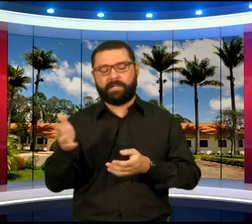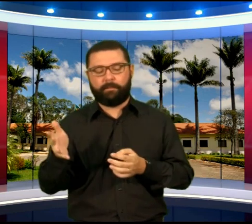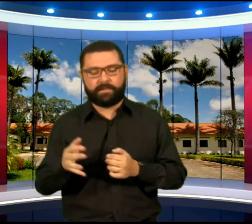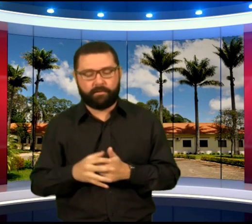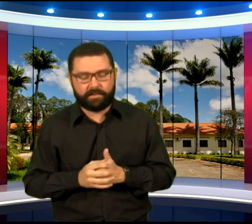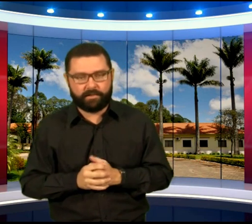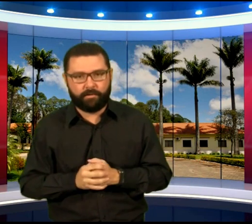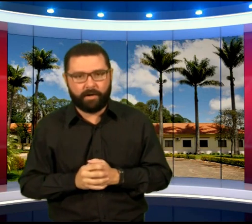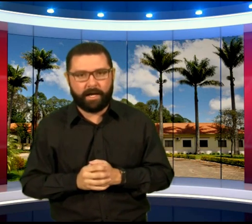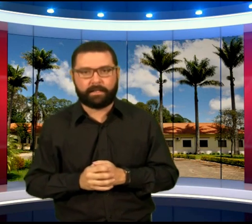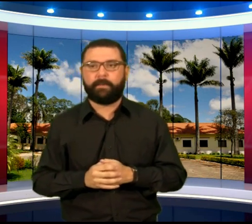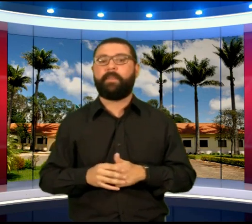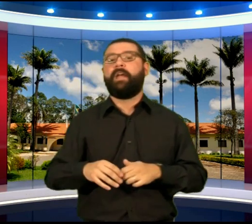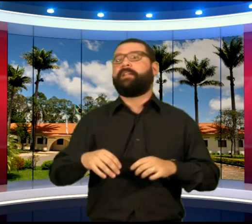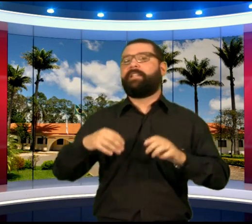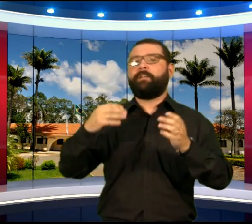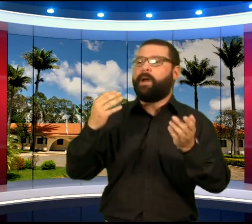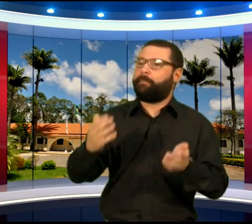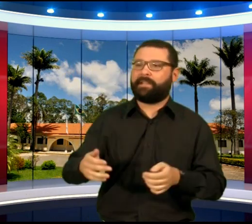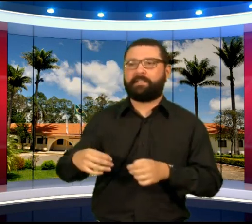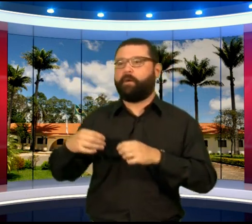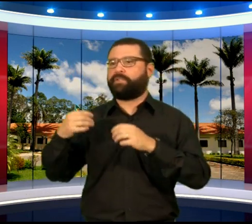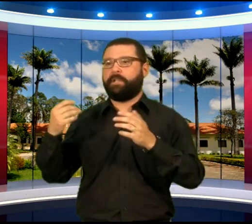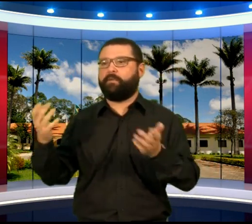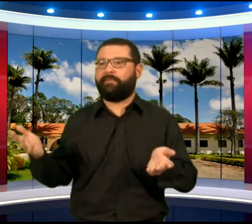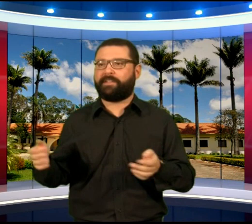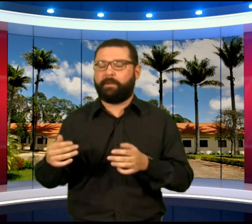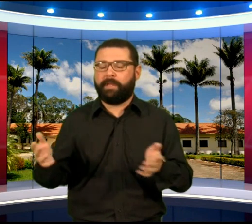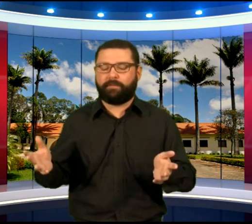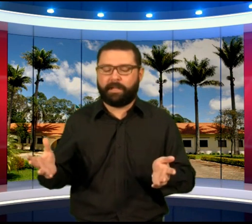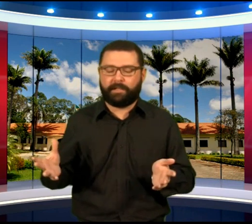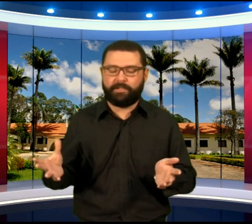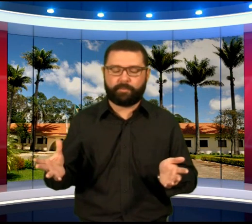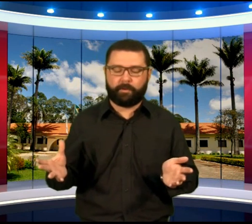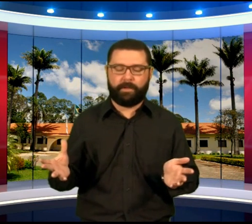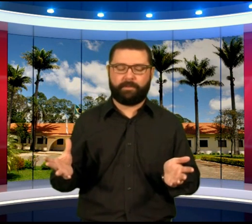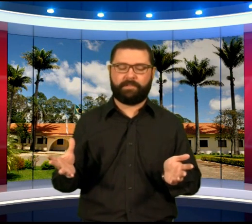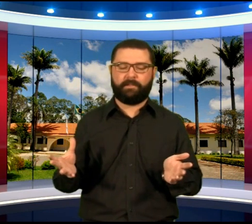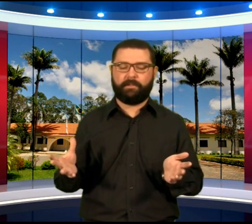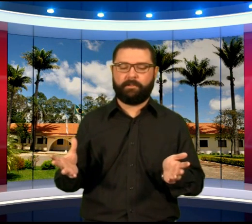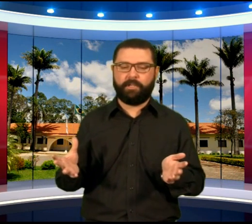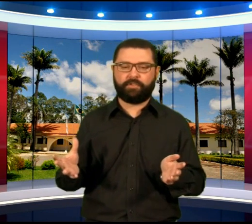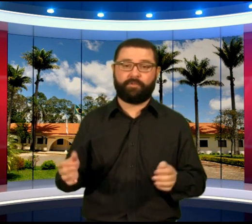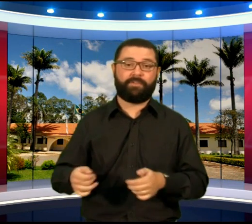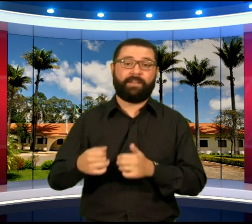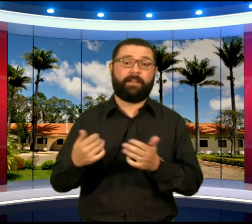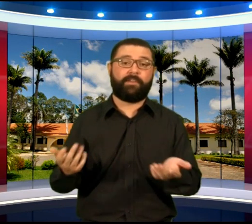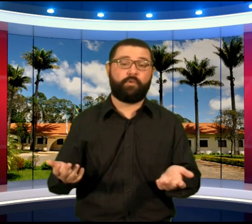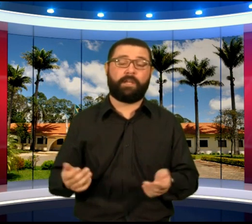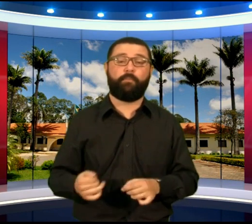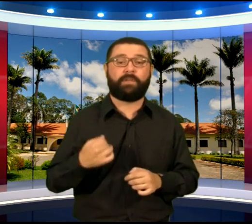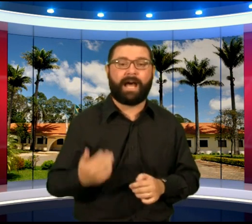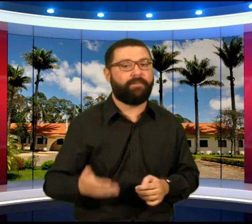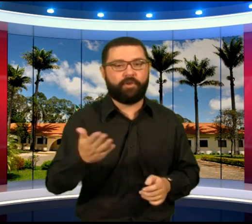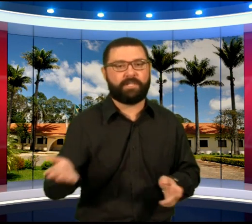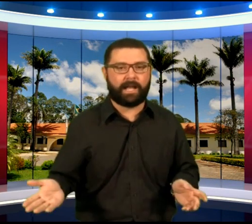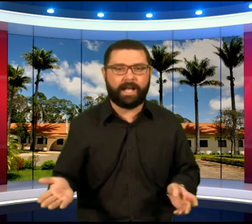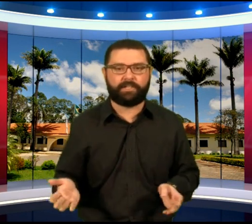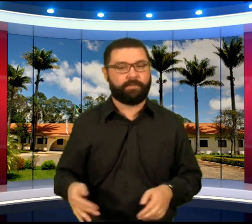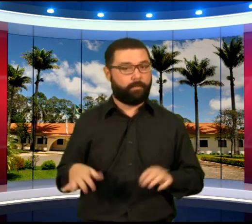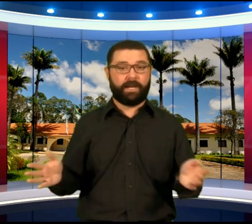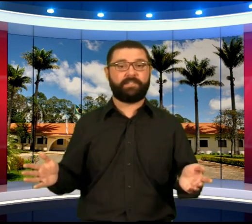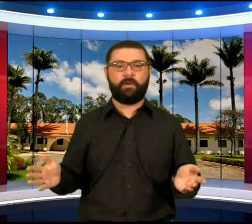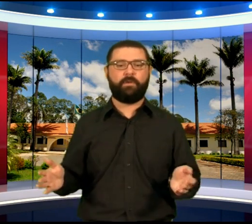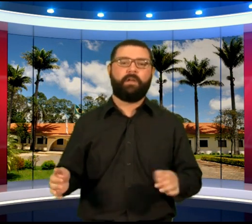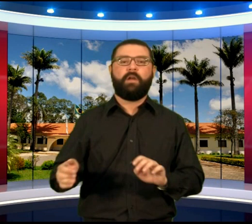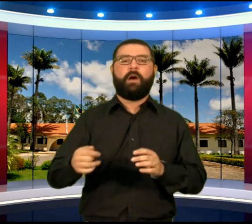né? Pode ser que a pressão esteja incorreta. Se não é pressão, se não é vazamento, nada disso, problemas disso, você vai ter que fazer o quê? Mudar a